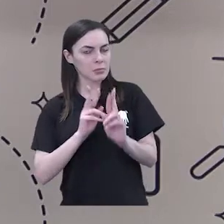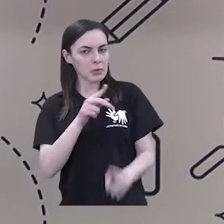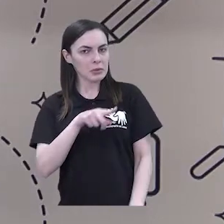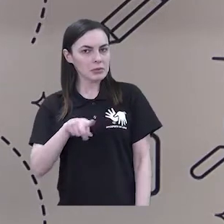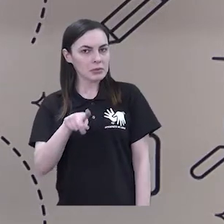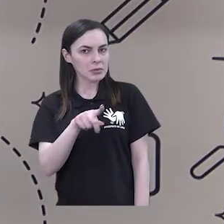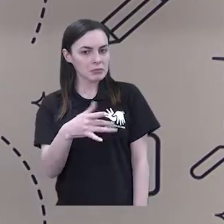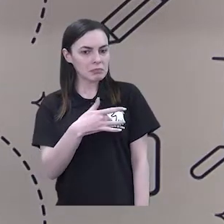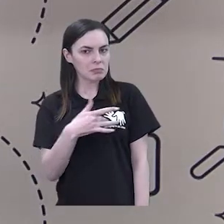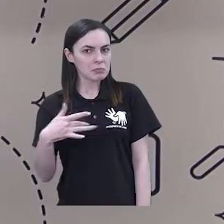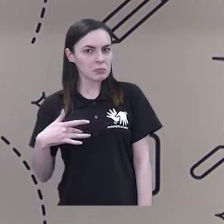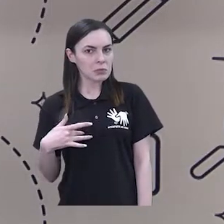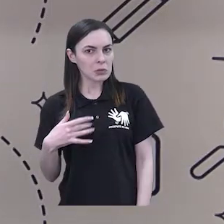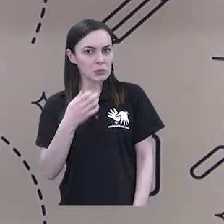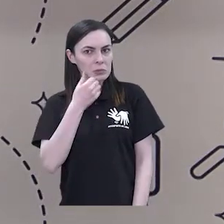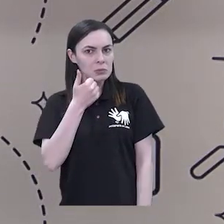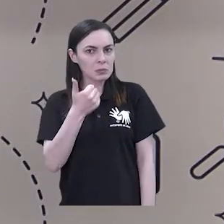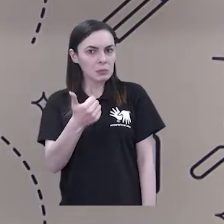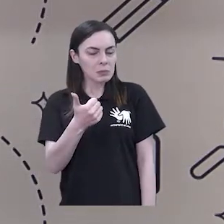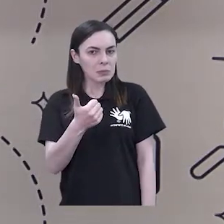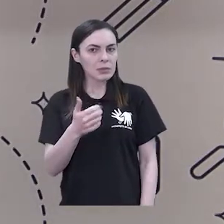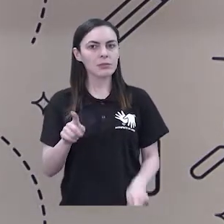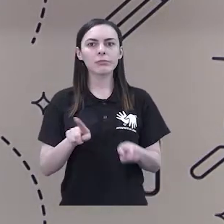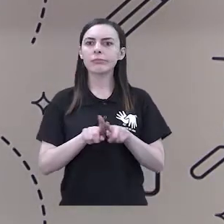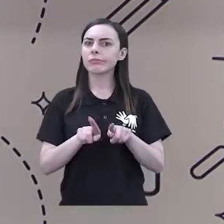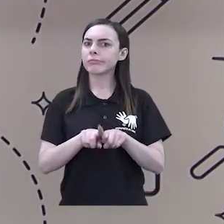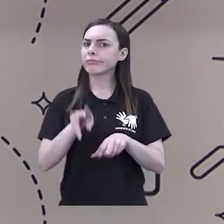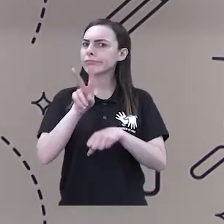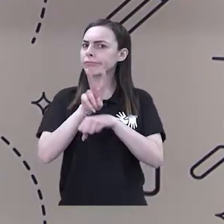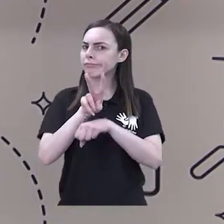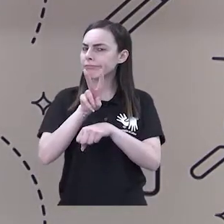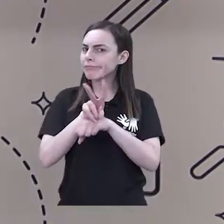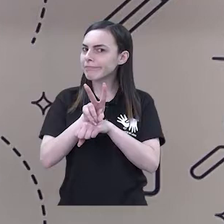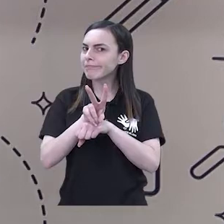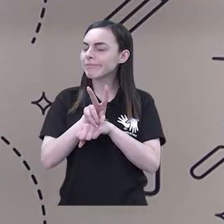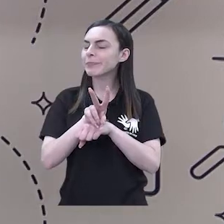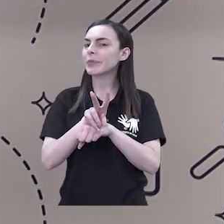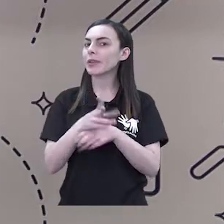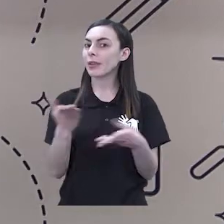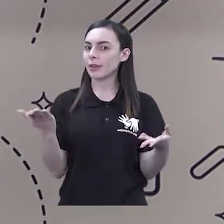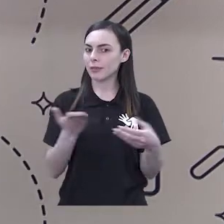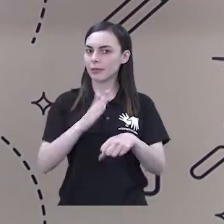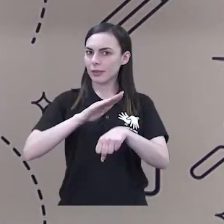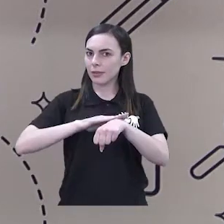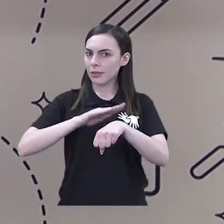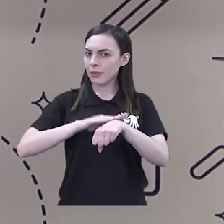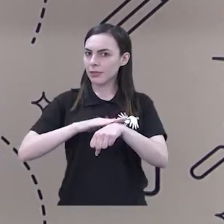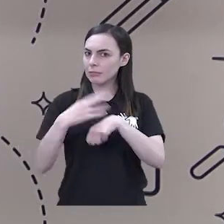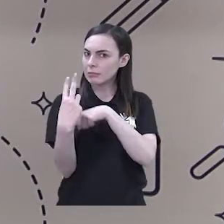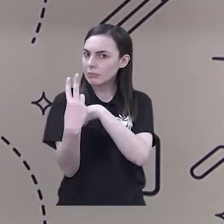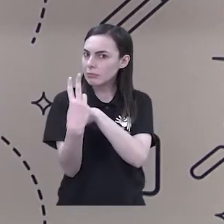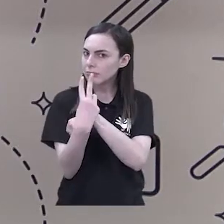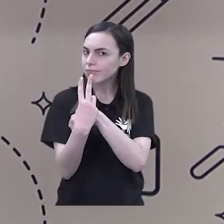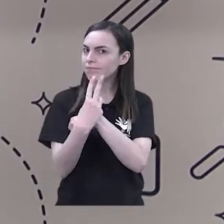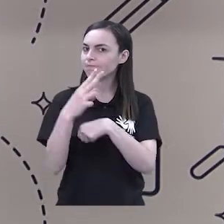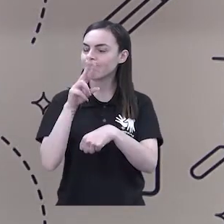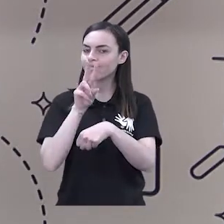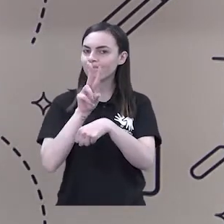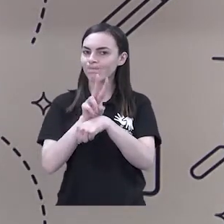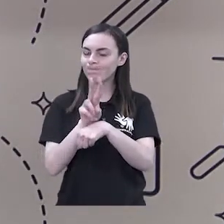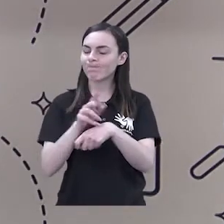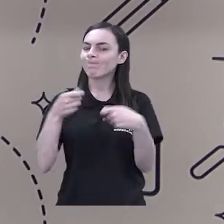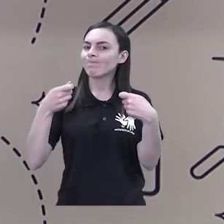que vocês estejam bem de saúde, que estejam se cuidando, porque este momento de proteção